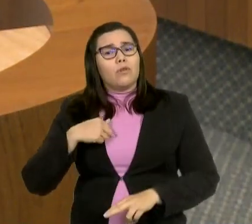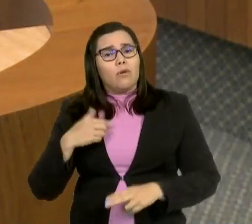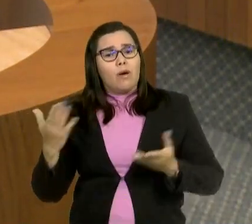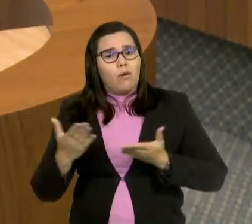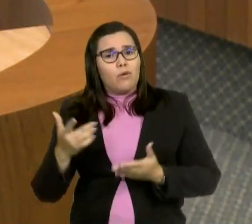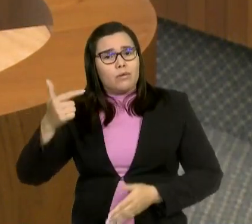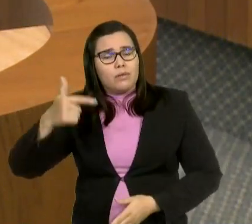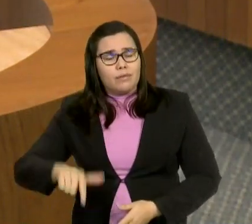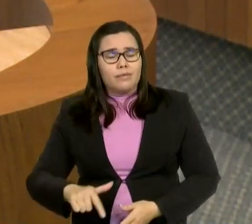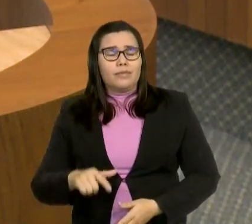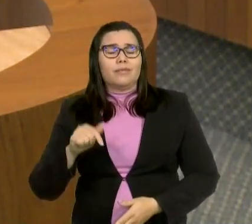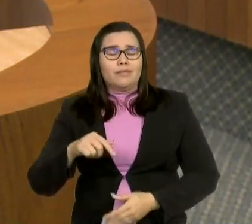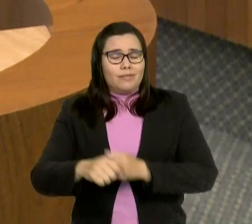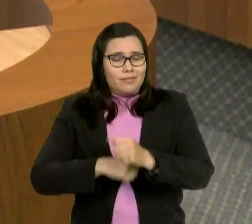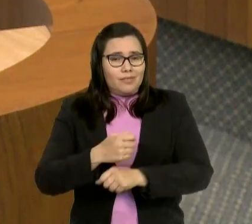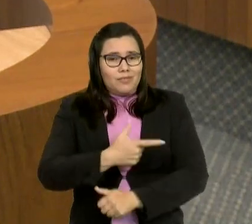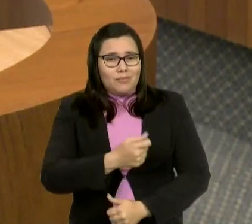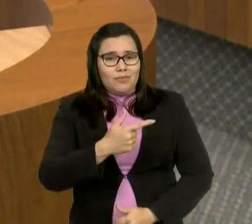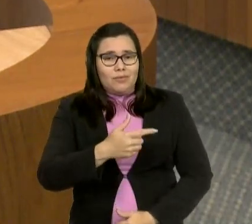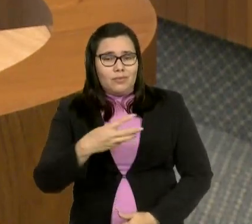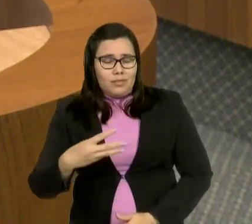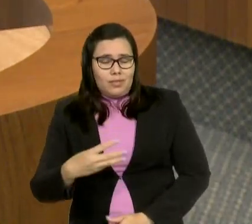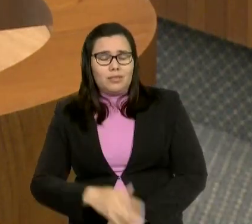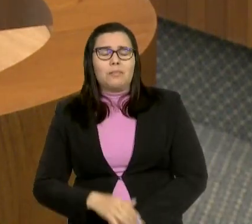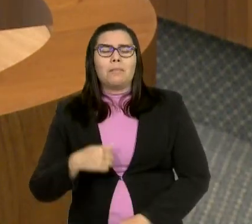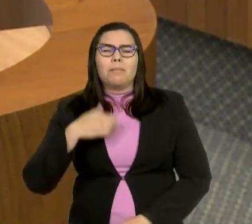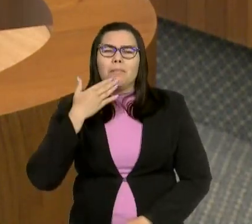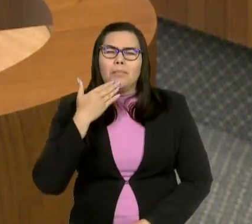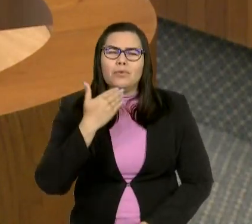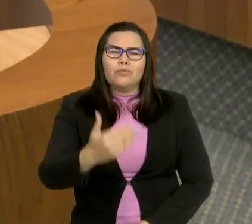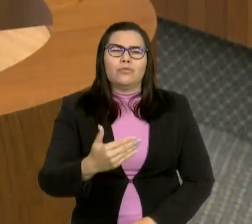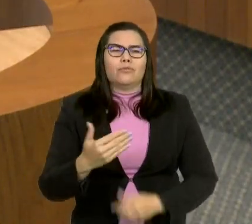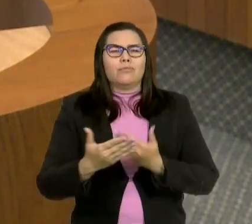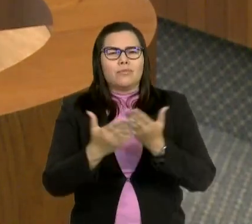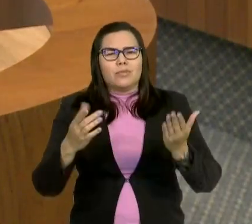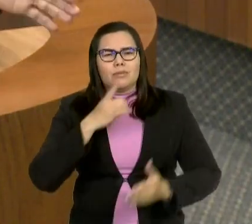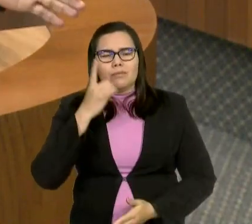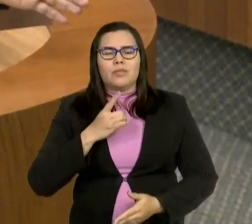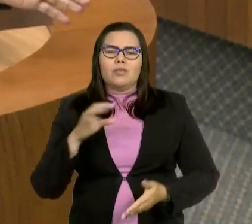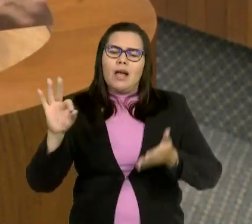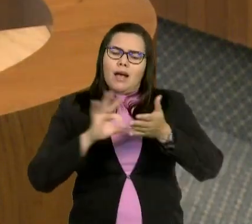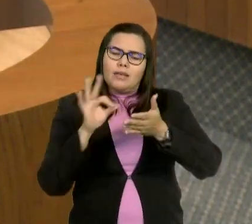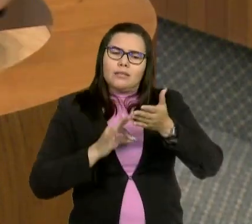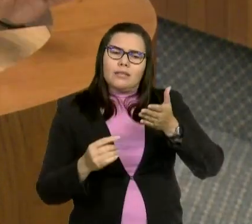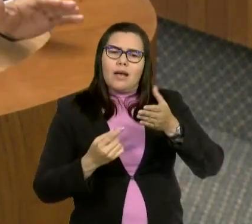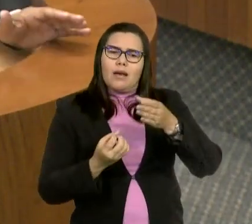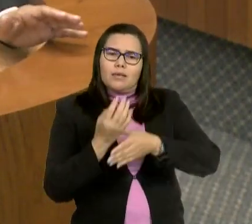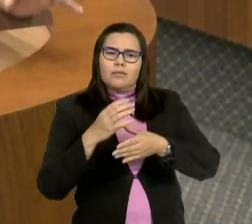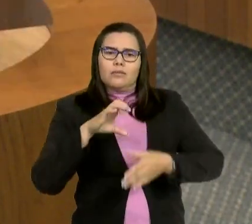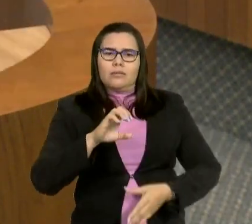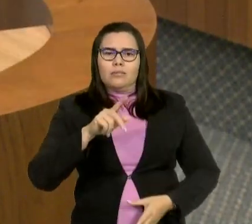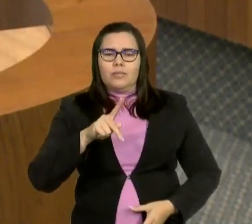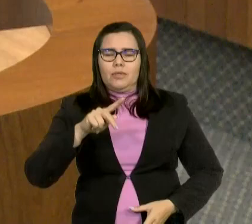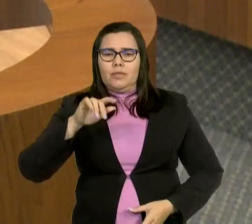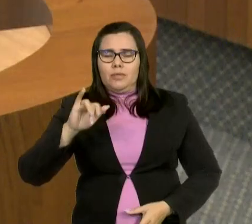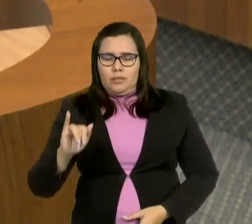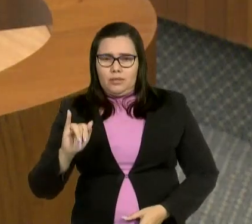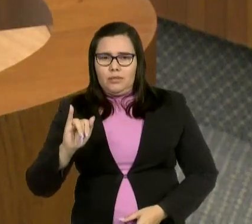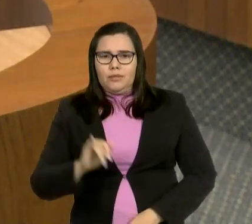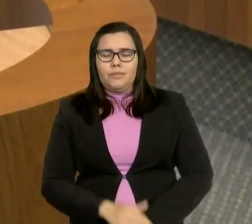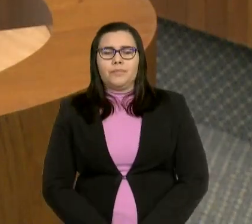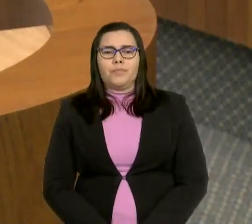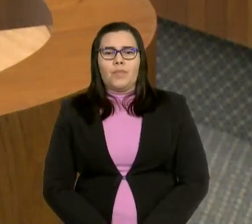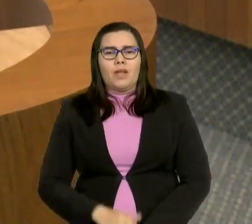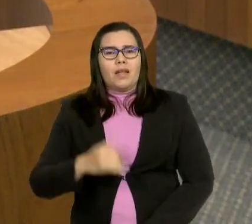de unanimidade a assinatura de todos os deputados desta casa, até porque o anseio de todos para solucionar esse problema é muito grande.